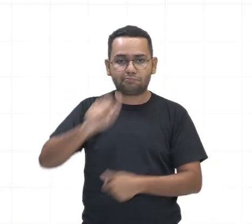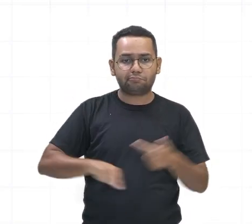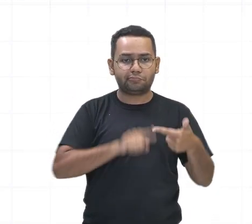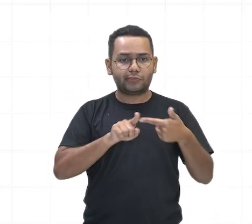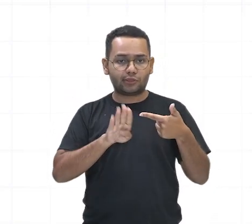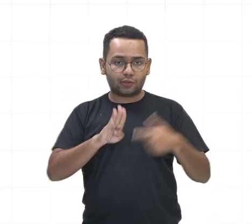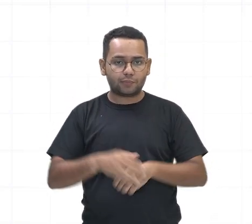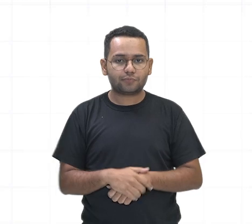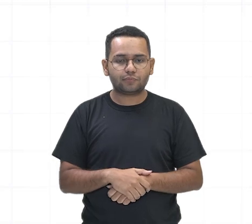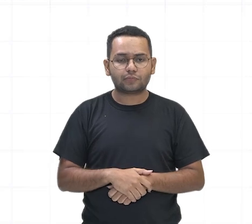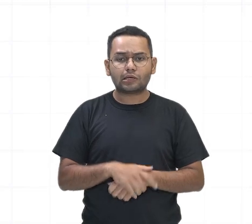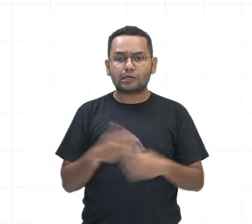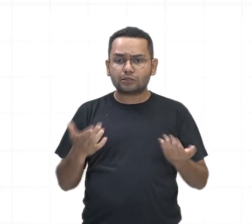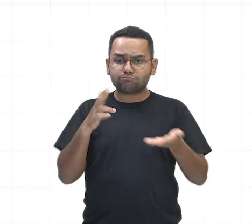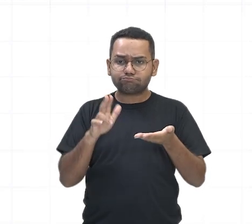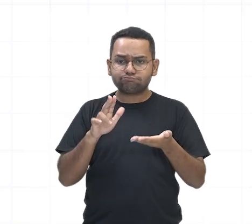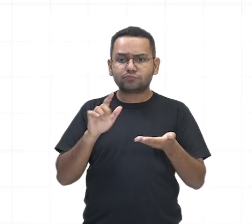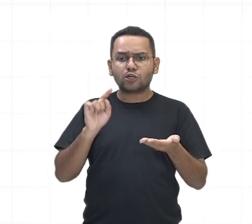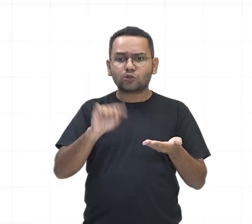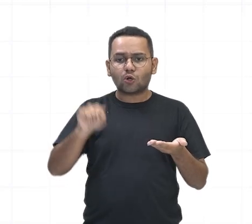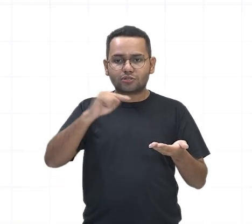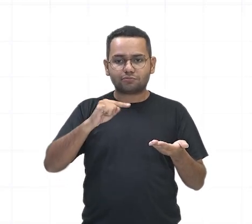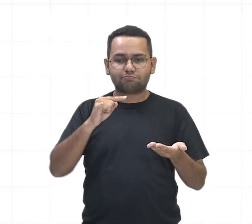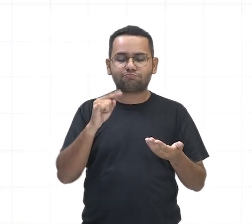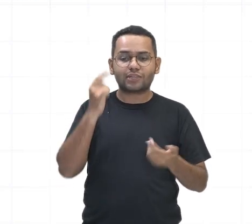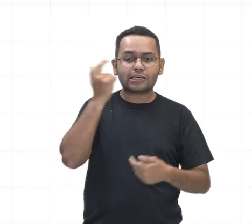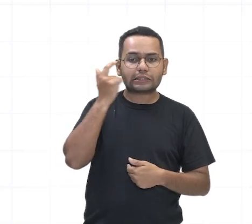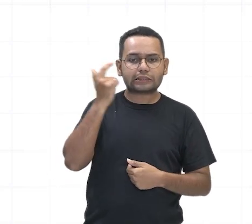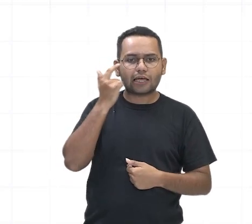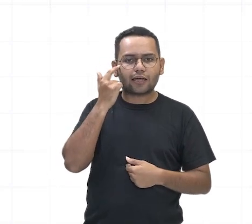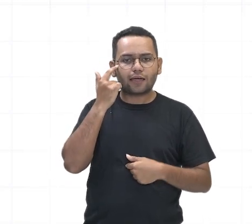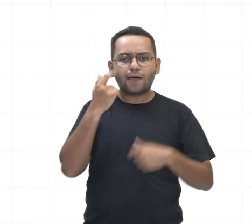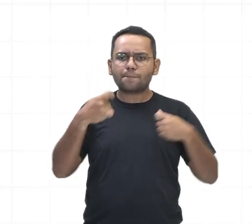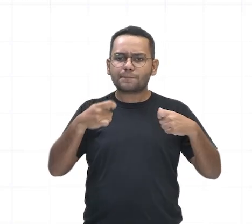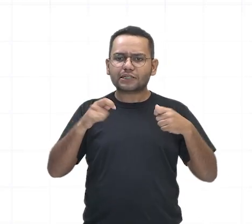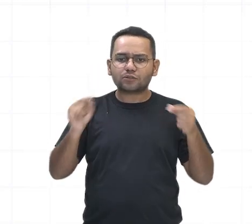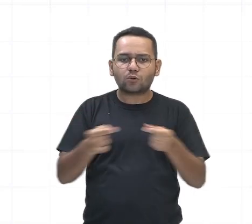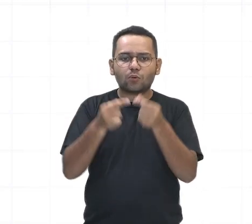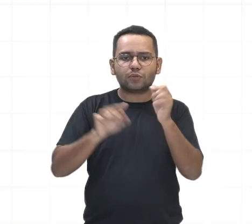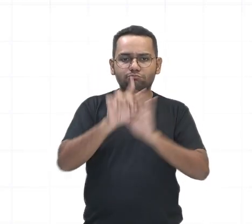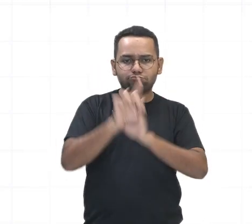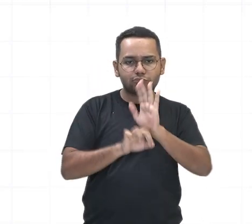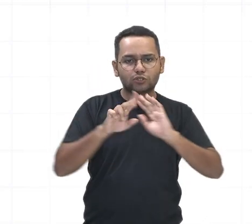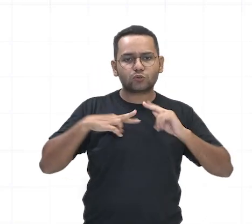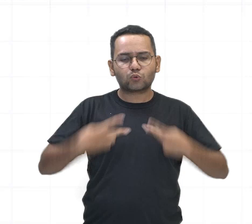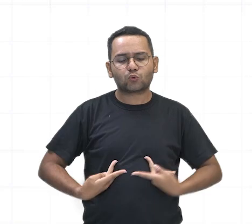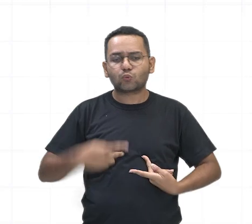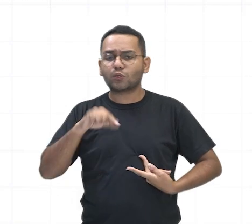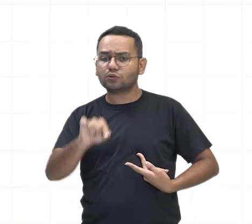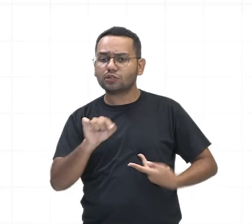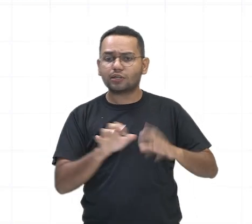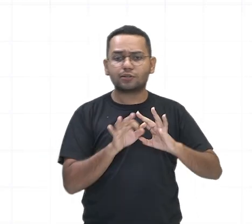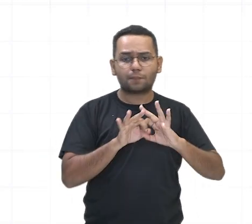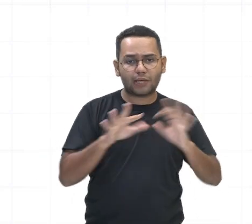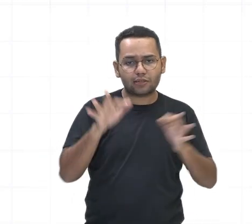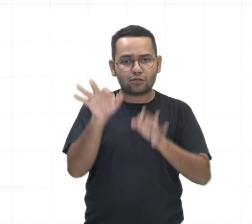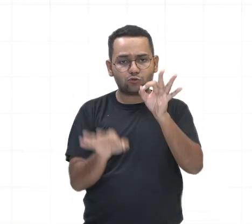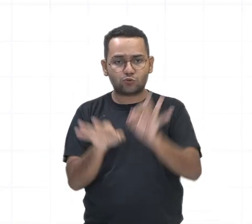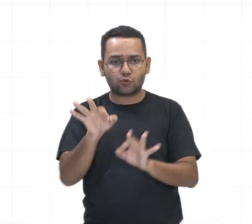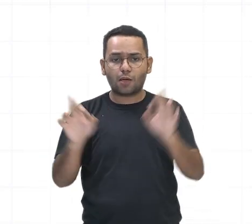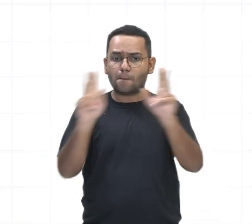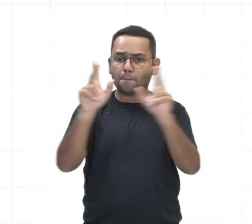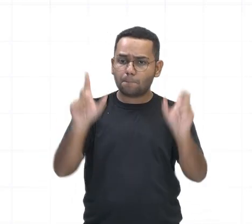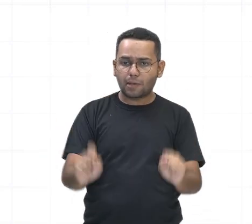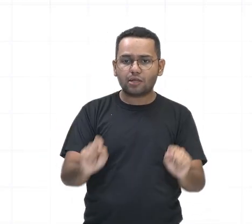dos direitos humanos deve versar pela liberdade, pela justiça, pela paz e preservação